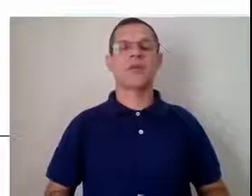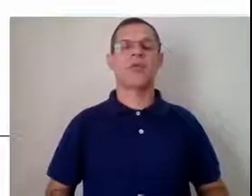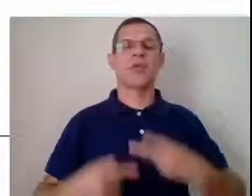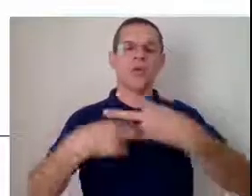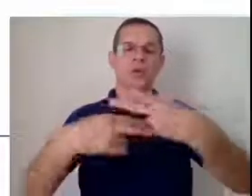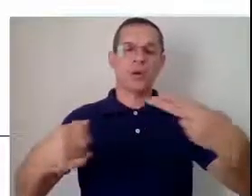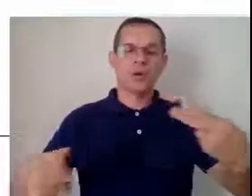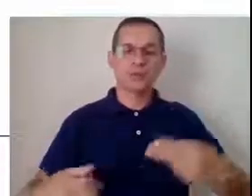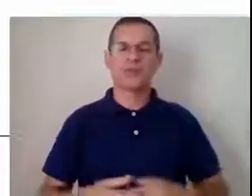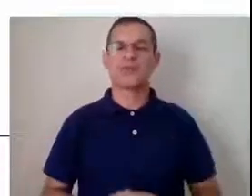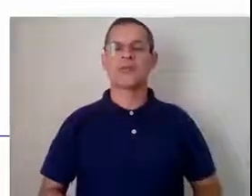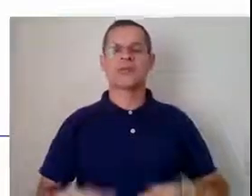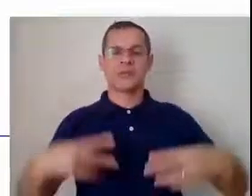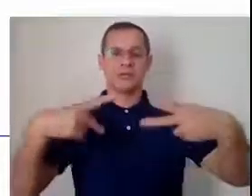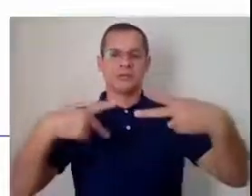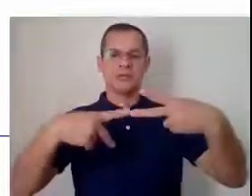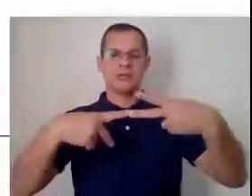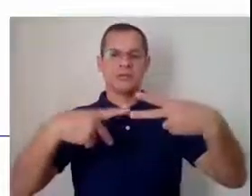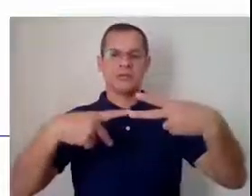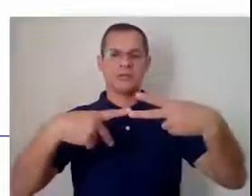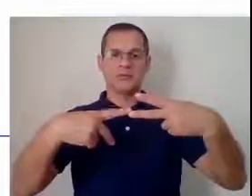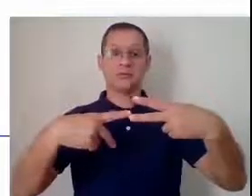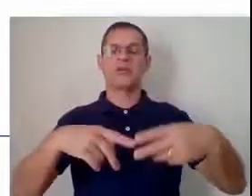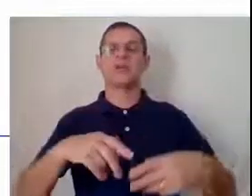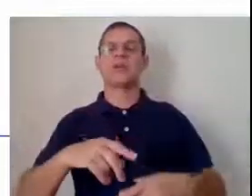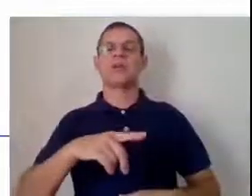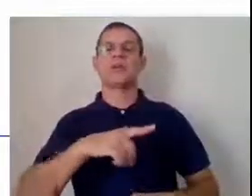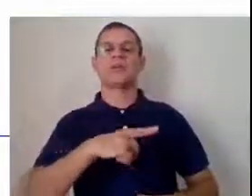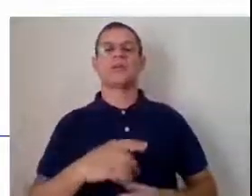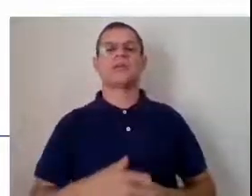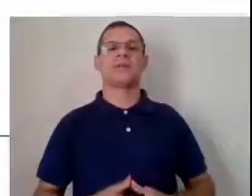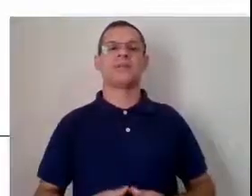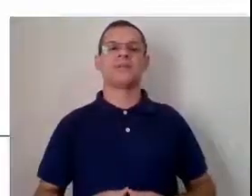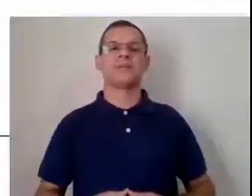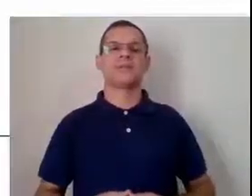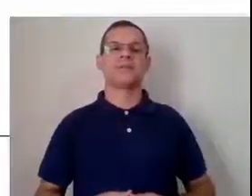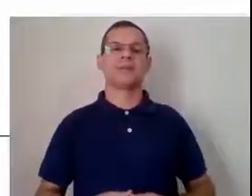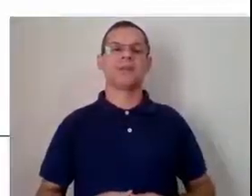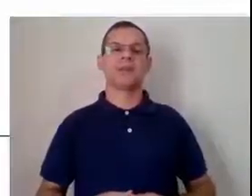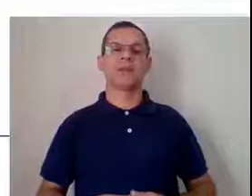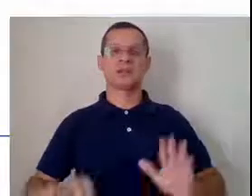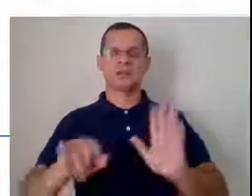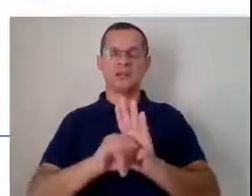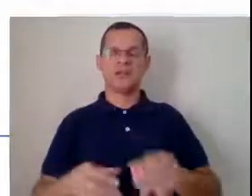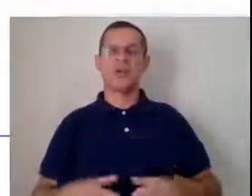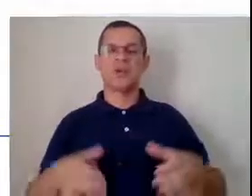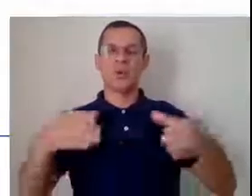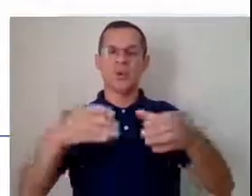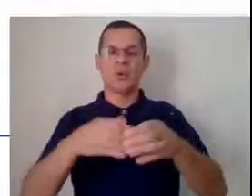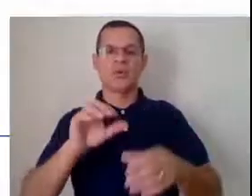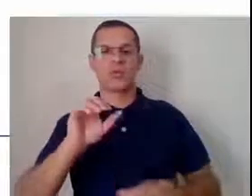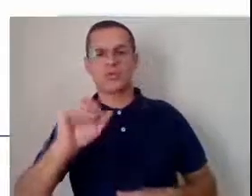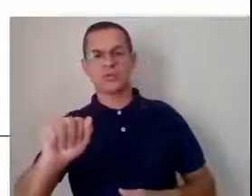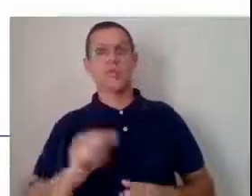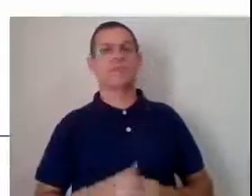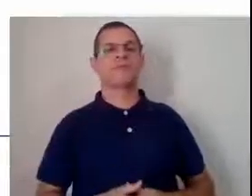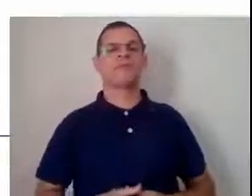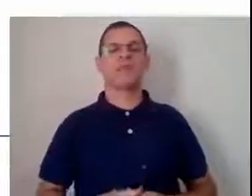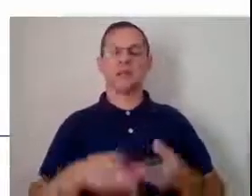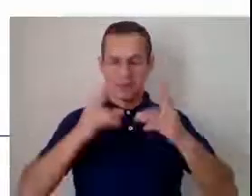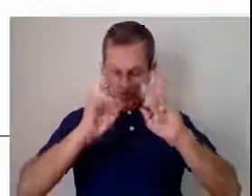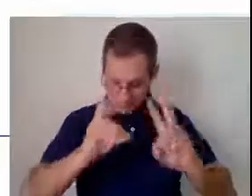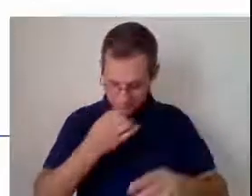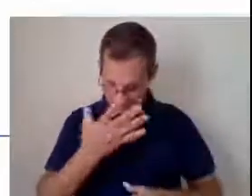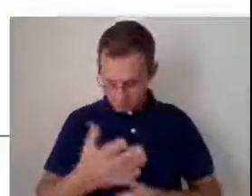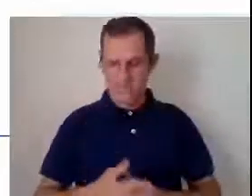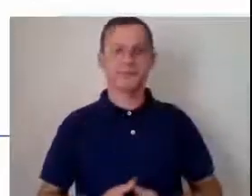situações, algumas proposições, né, que existem. Considere o conjunto A. Então, vejam